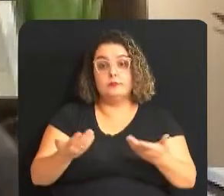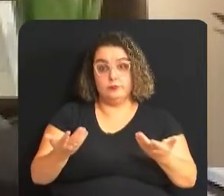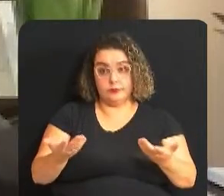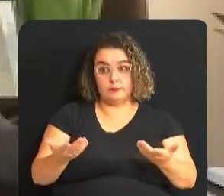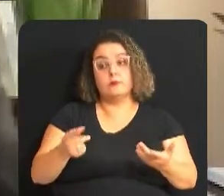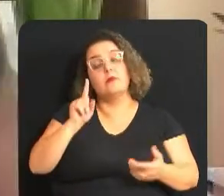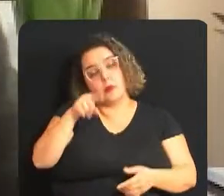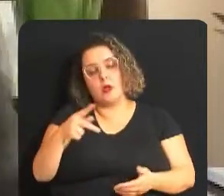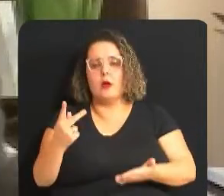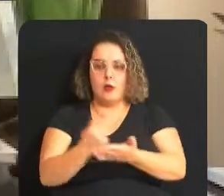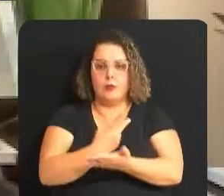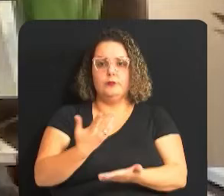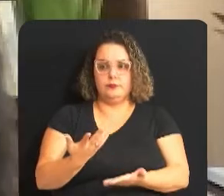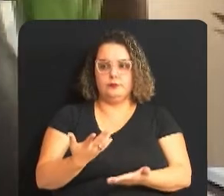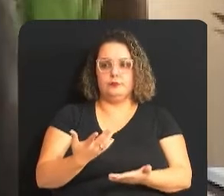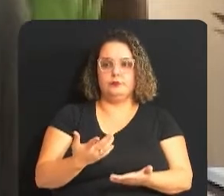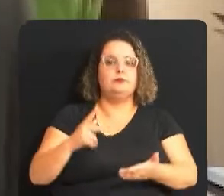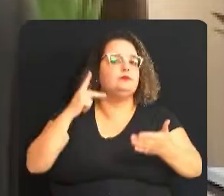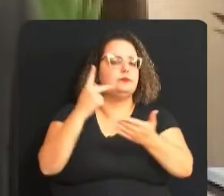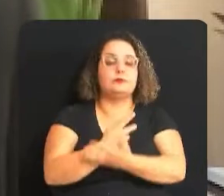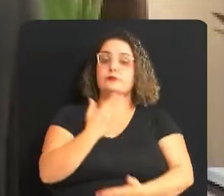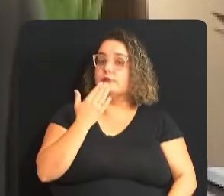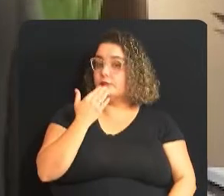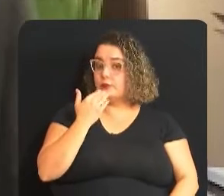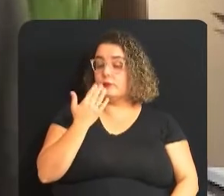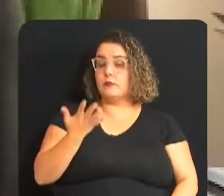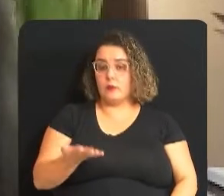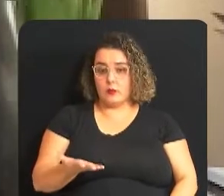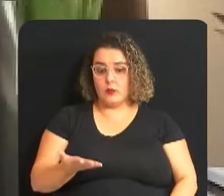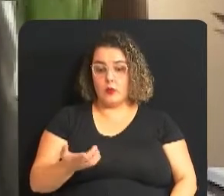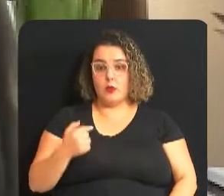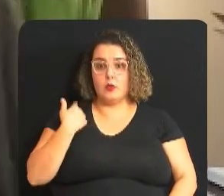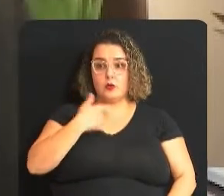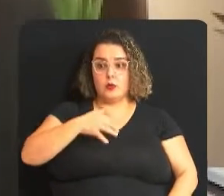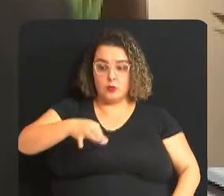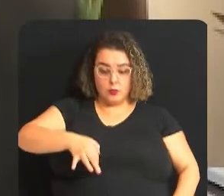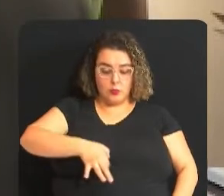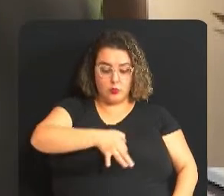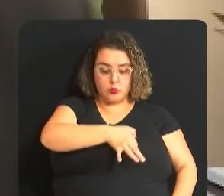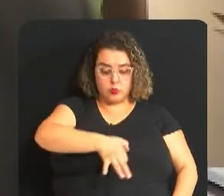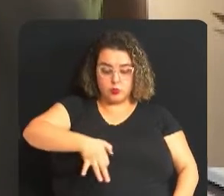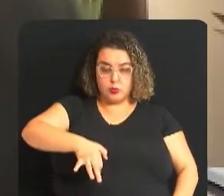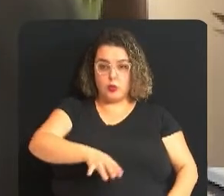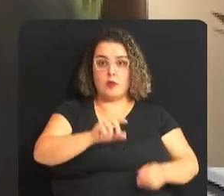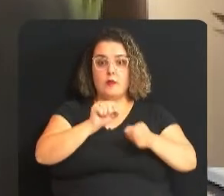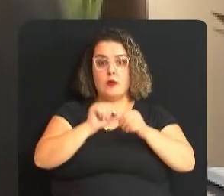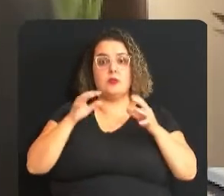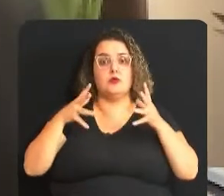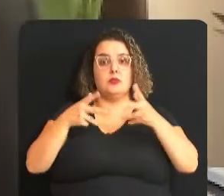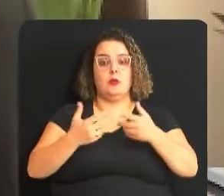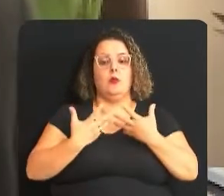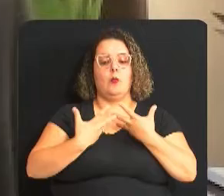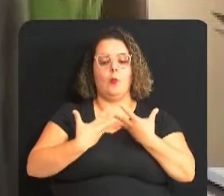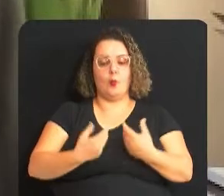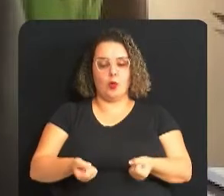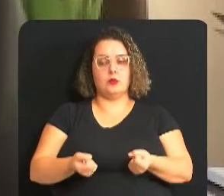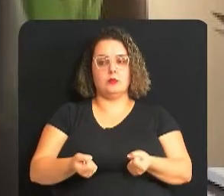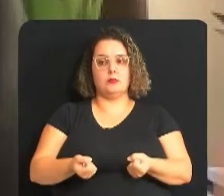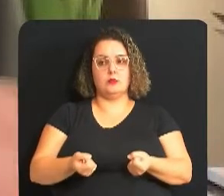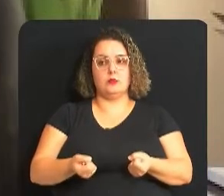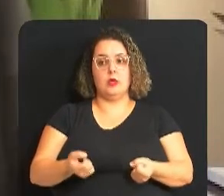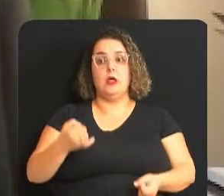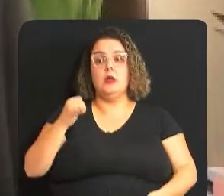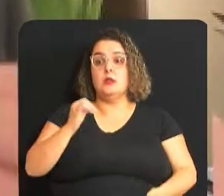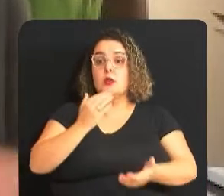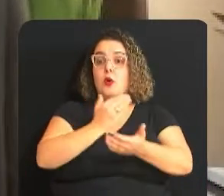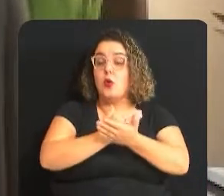erro. Erro alimentar. Então, o nosso intestino, ele faz todo esse serviço de absorção. Se eu